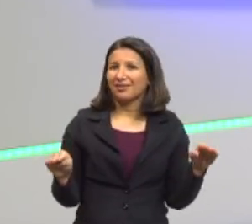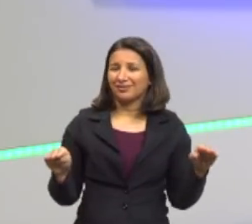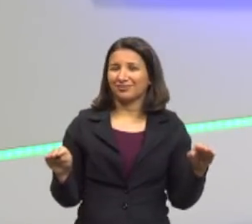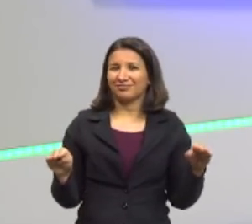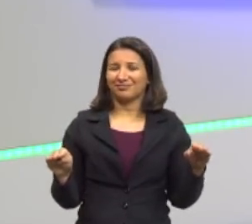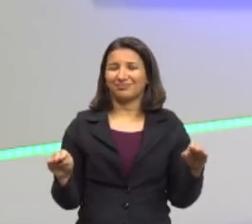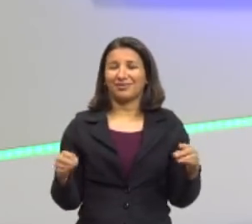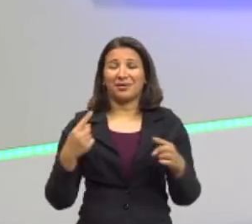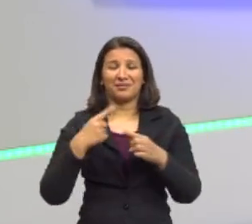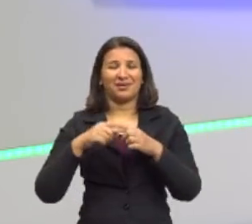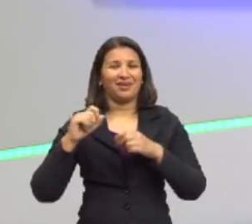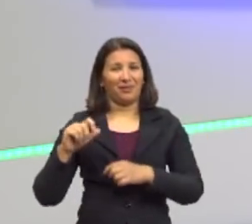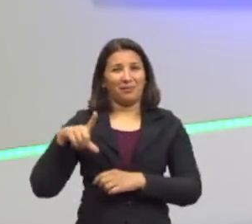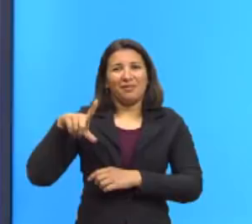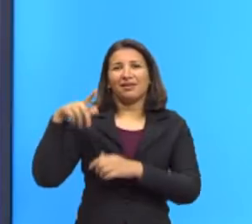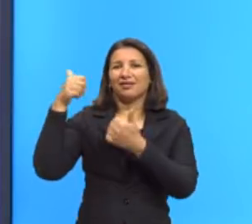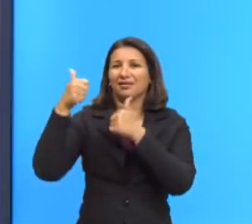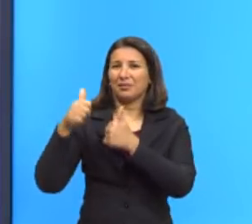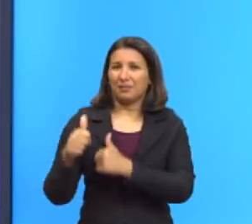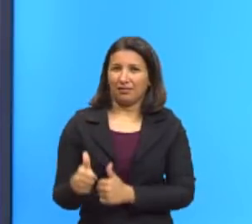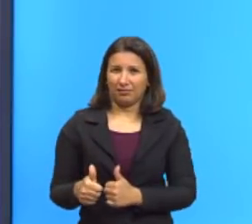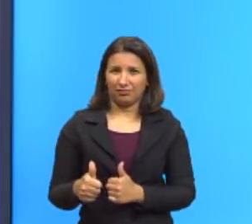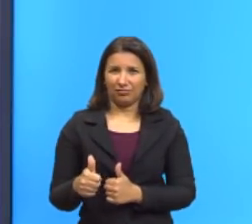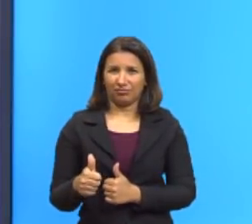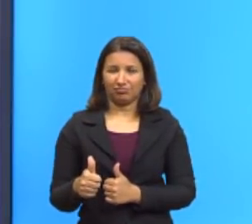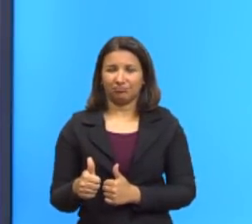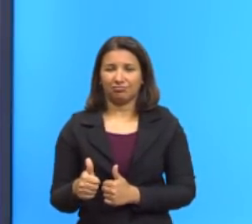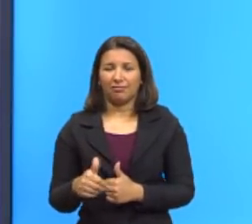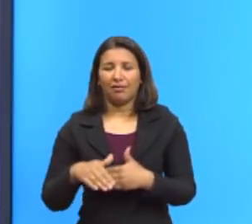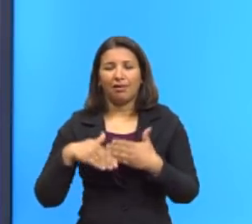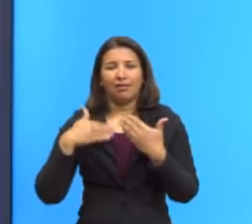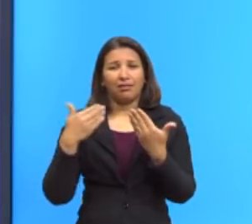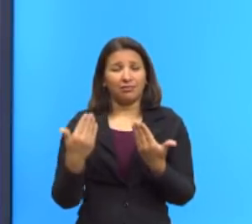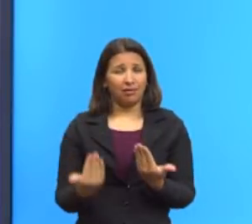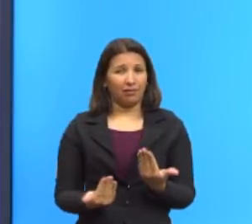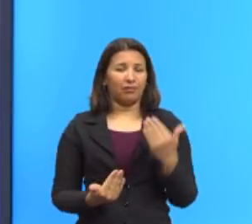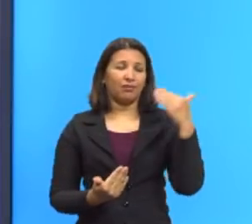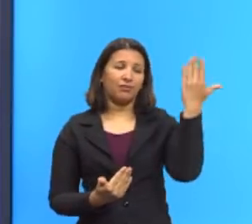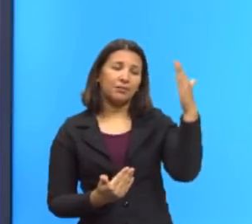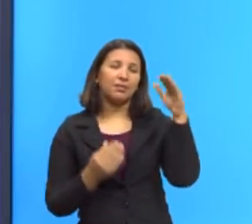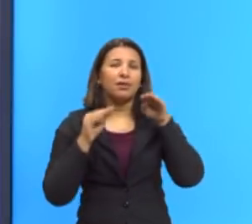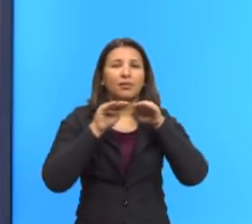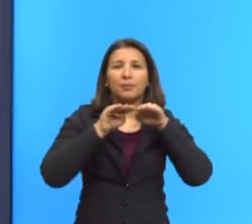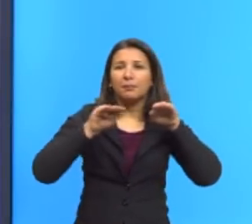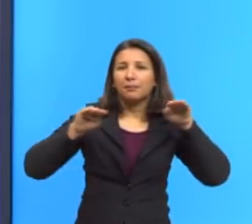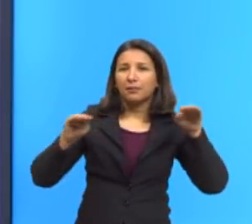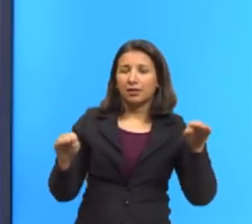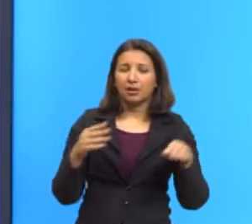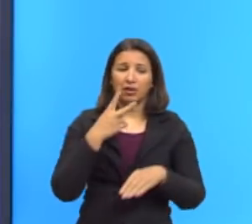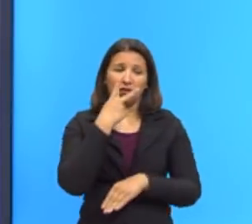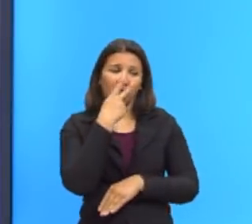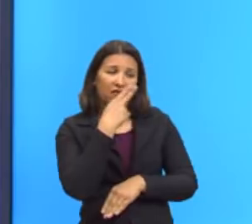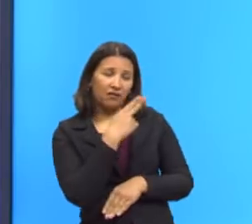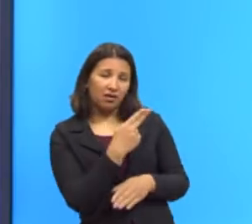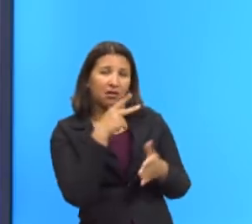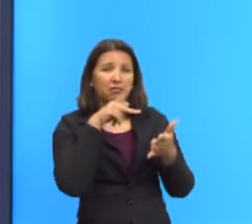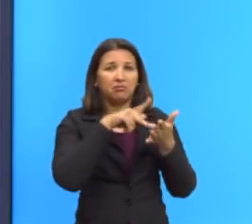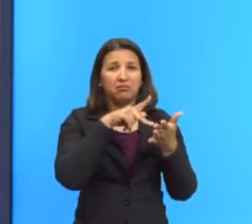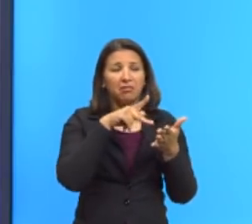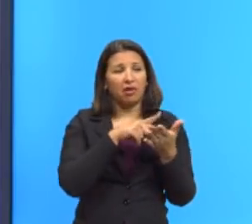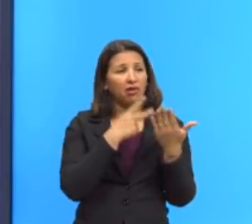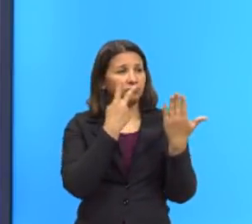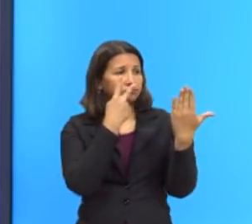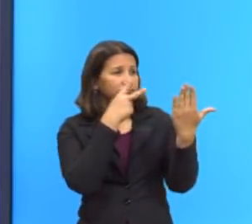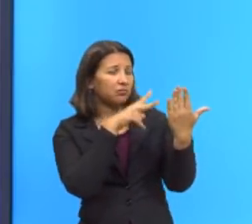metálica lá. Não é plano. Certo? Então, espelhos planos são aqueles que a gente se vê normalmente, que tem no